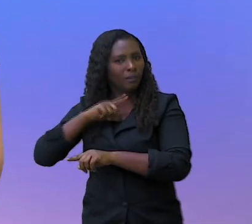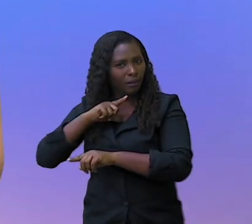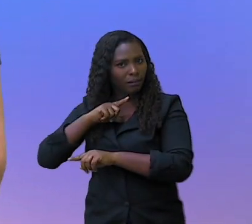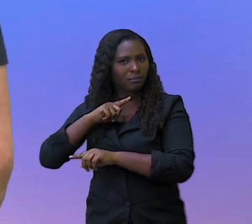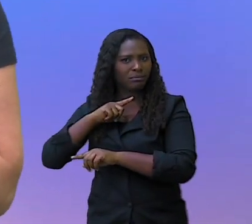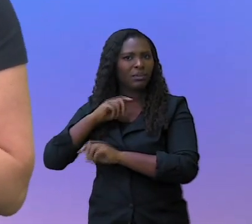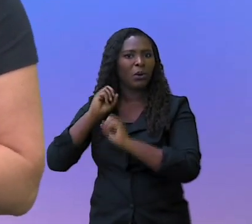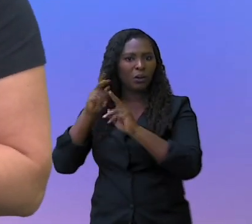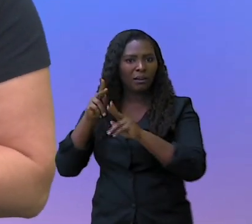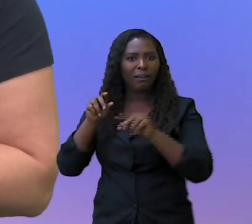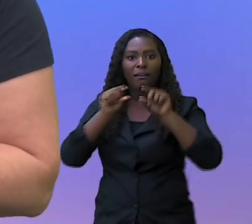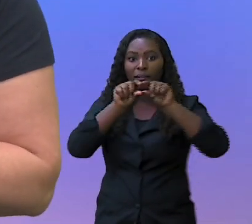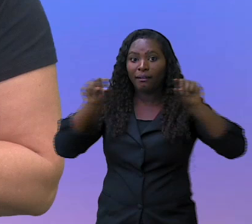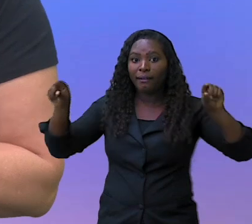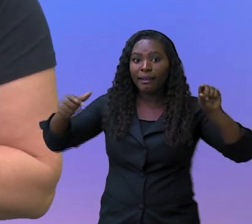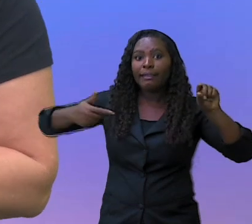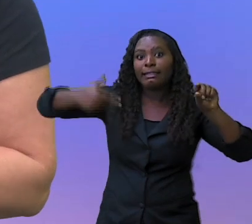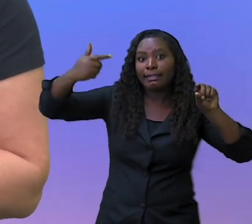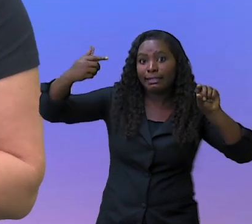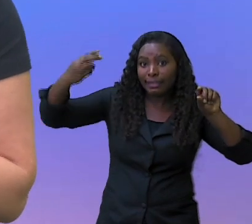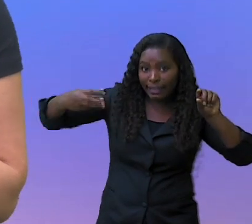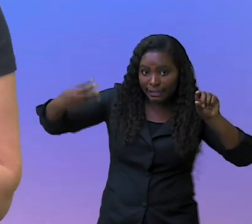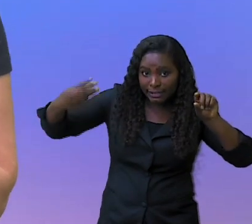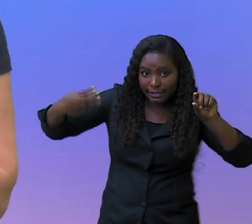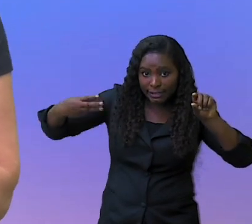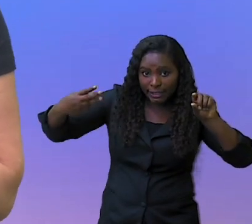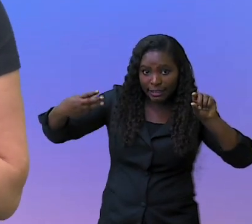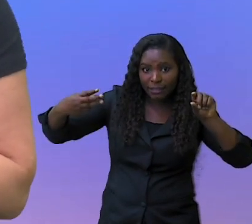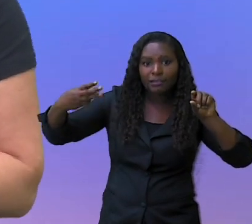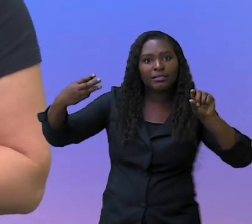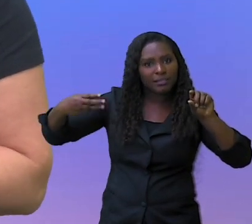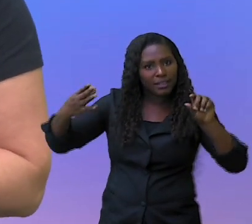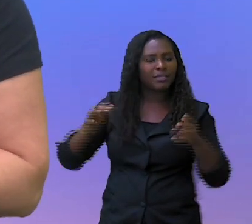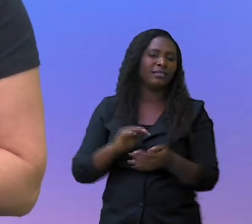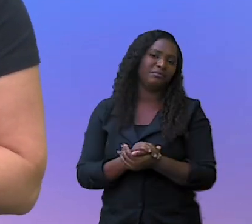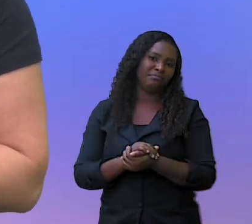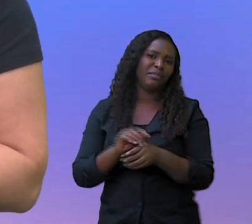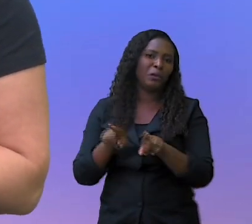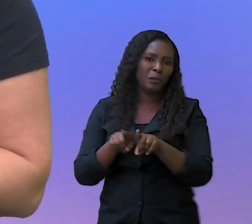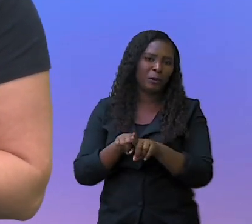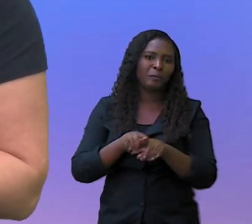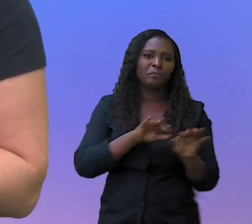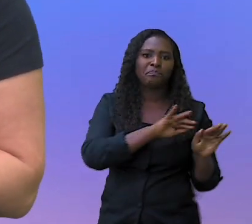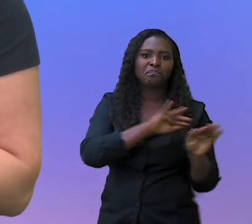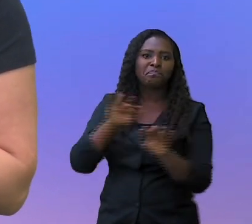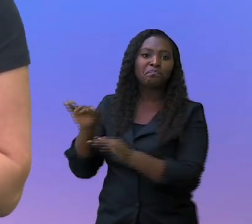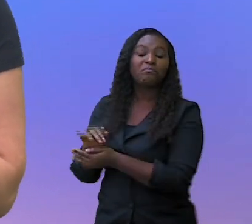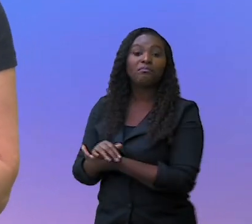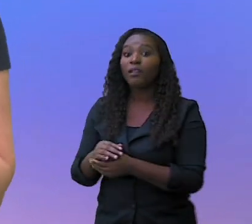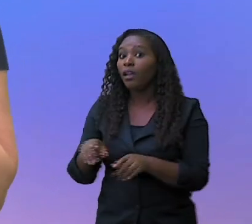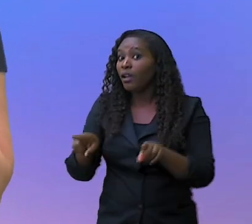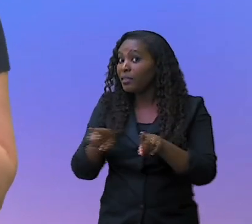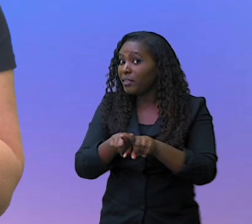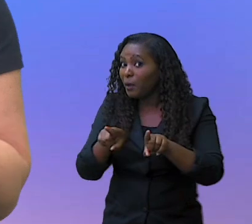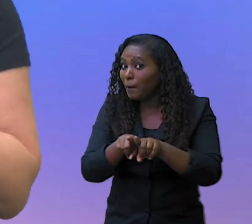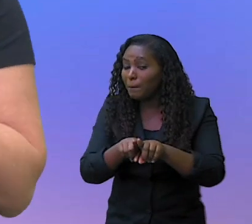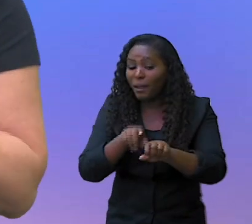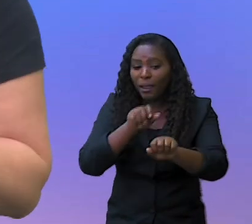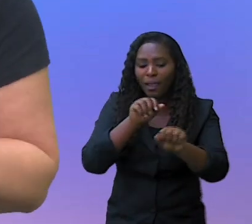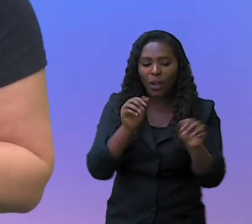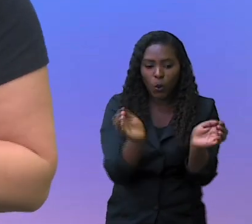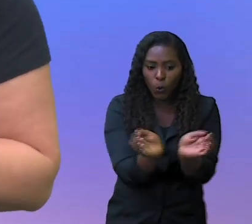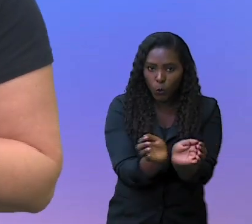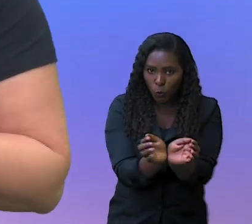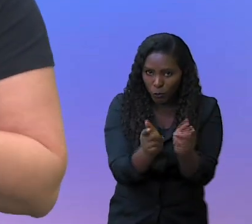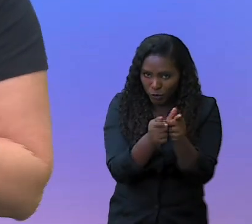adjetiva. Os artigos também podem assumir papel de adjuntos adnominais. Isso mesmo. E é muito comum, tá? Com